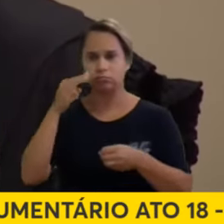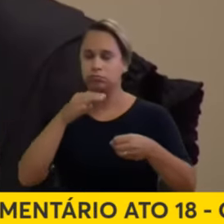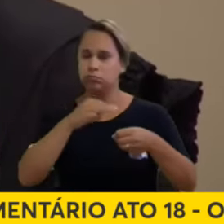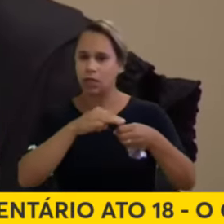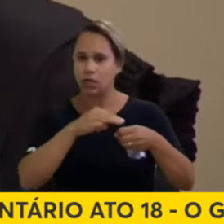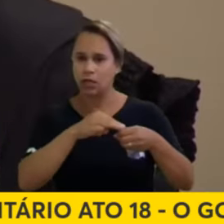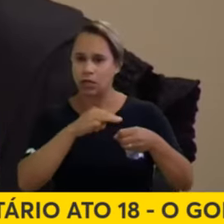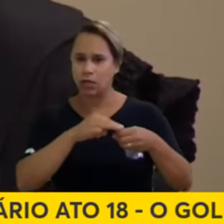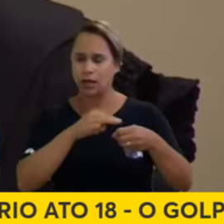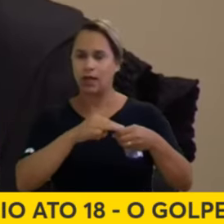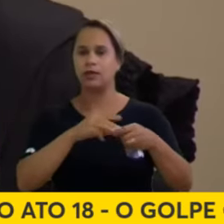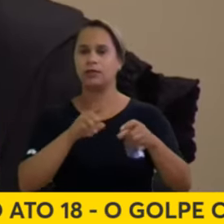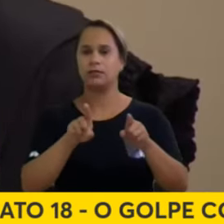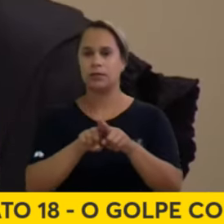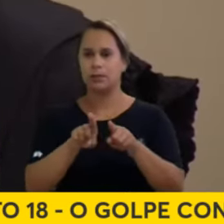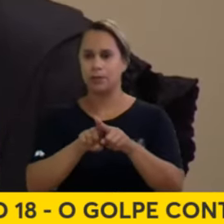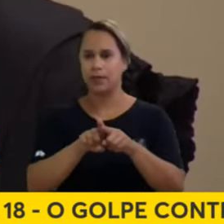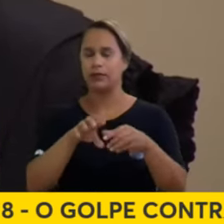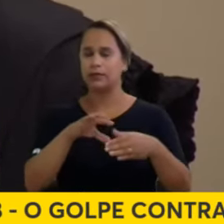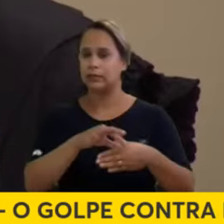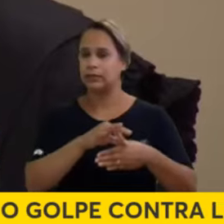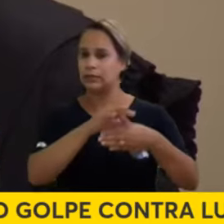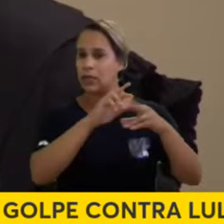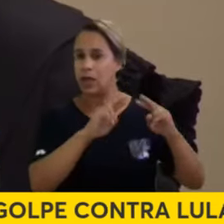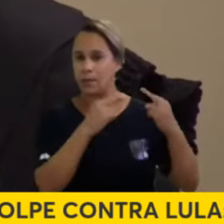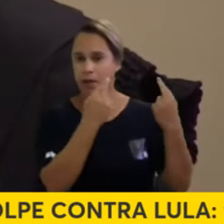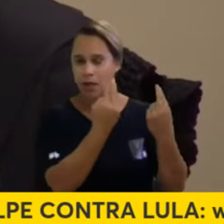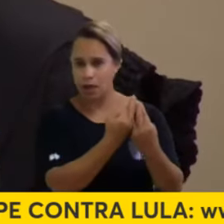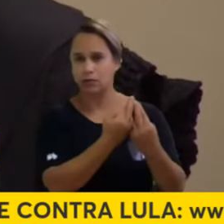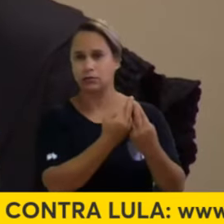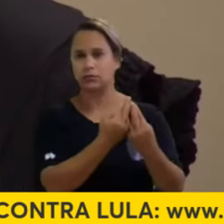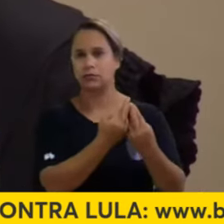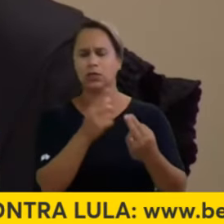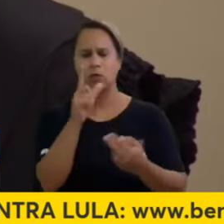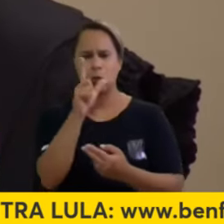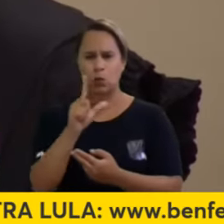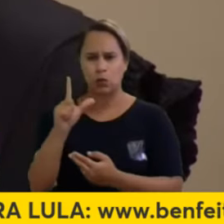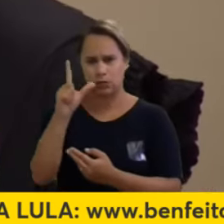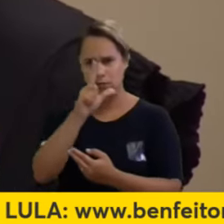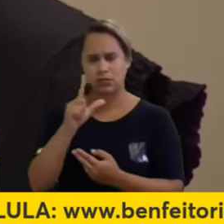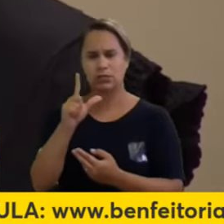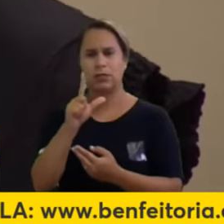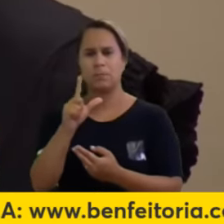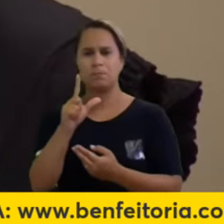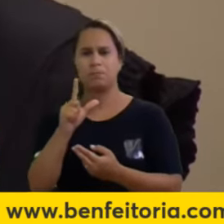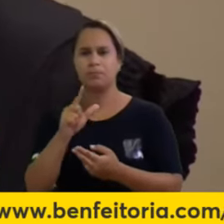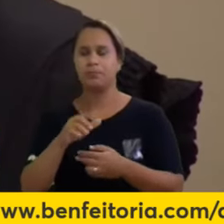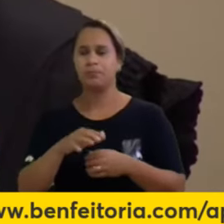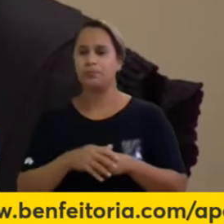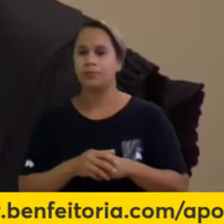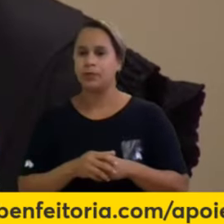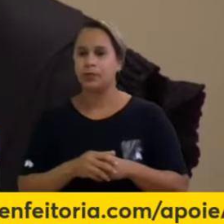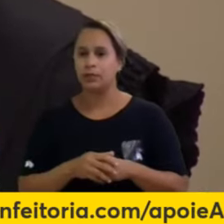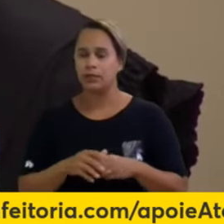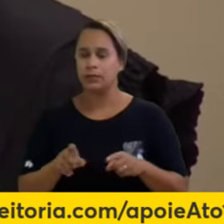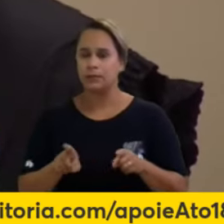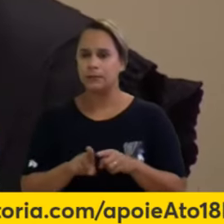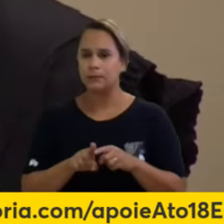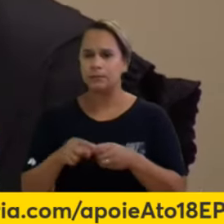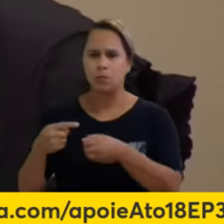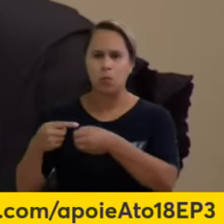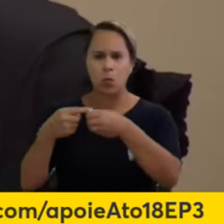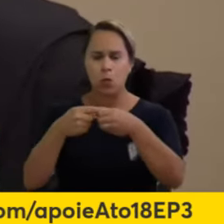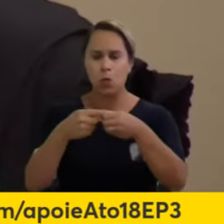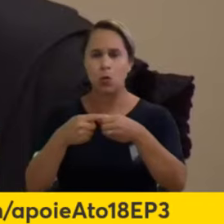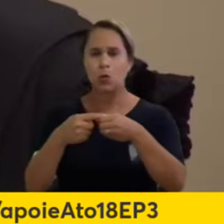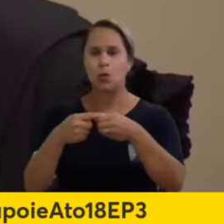compromisso reunião de lideranças lá Curitiba Maringá Londrina e Paranaguá inclusive passou a repercutir na imprensa local e dos